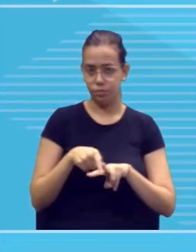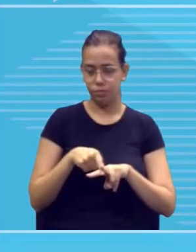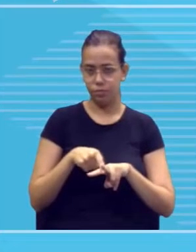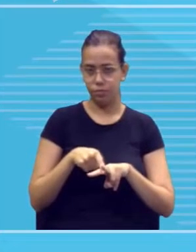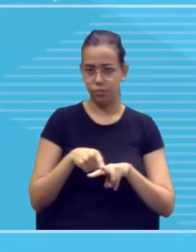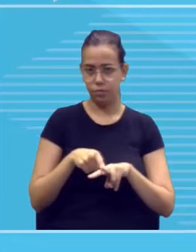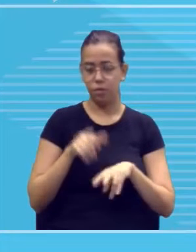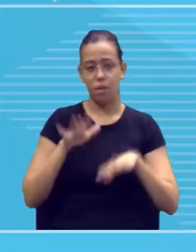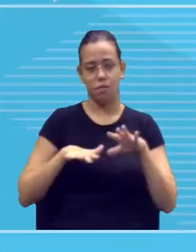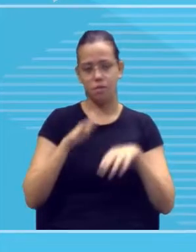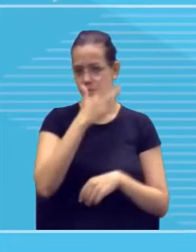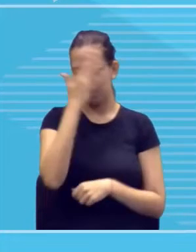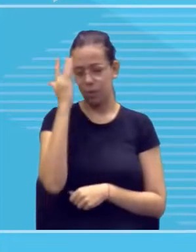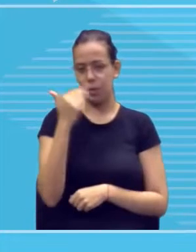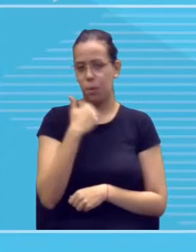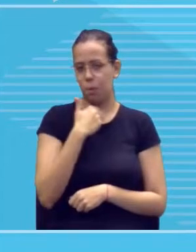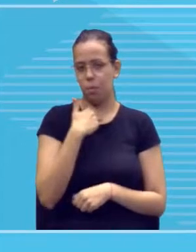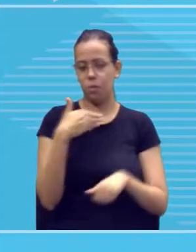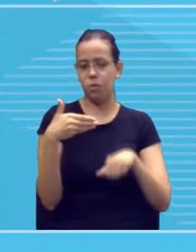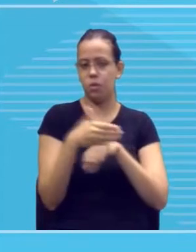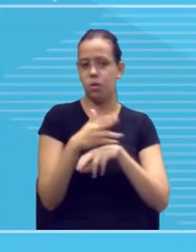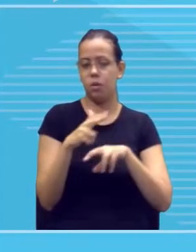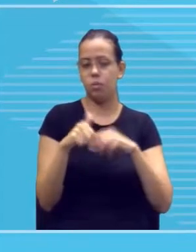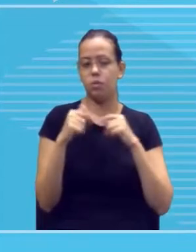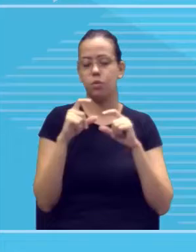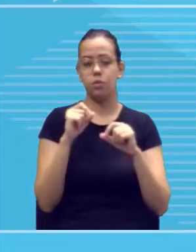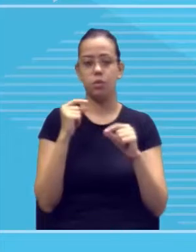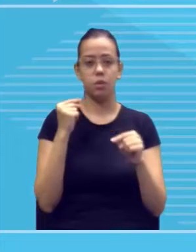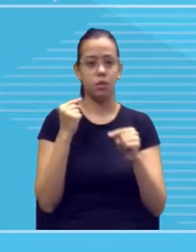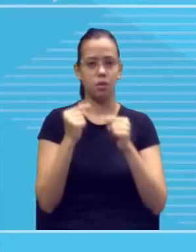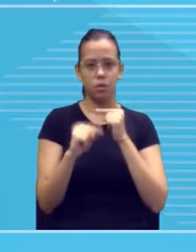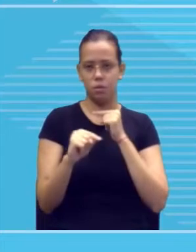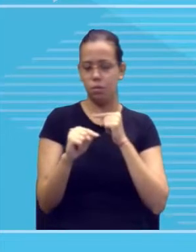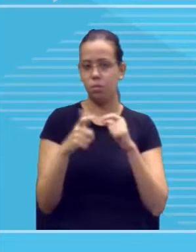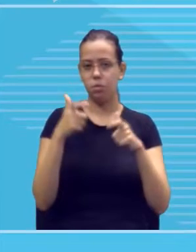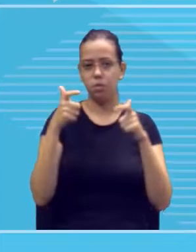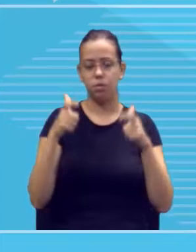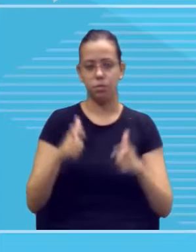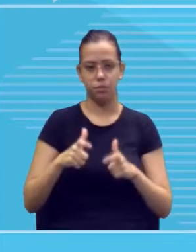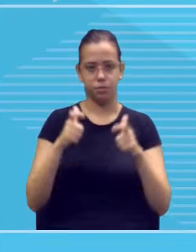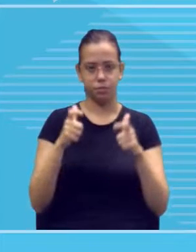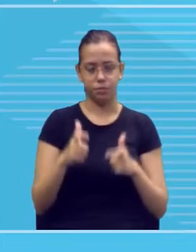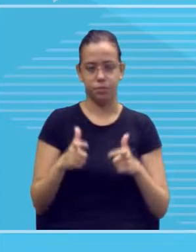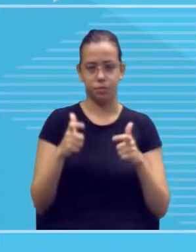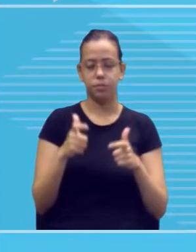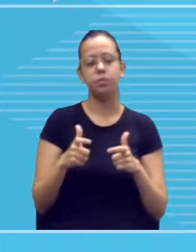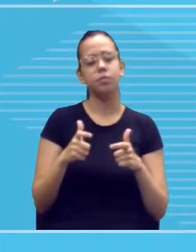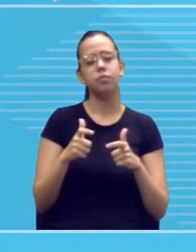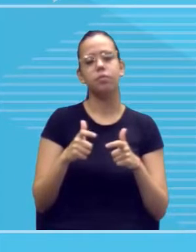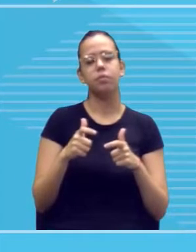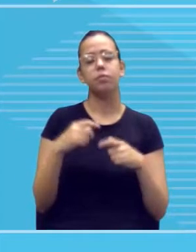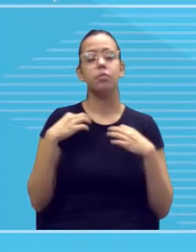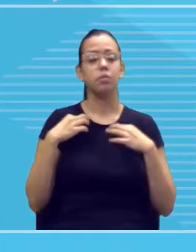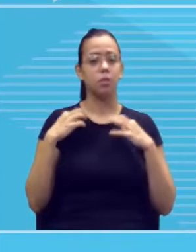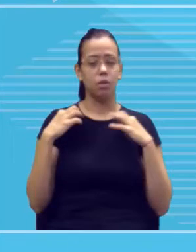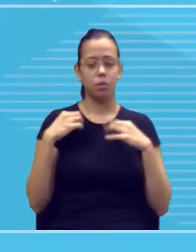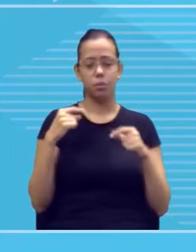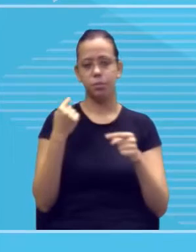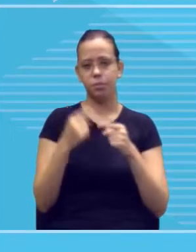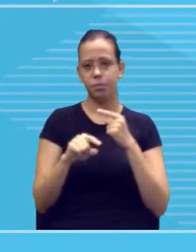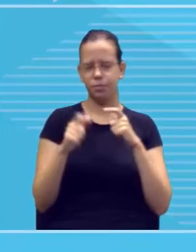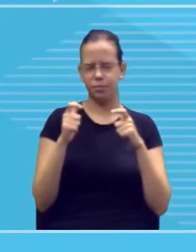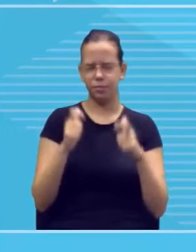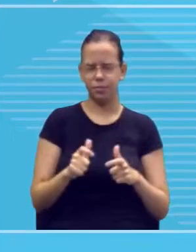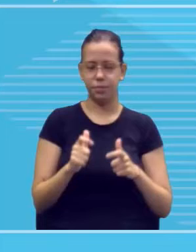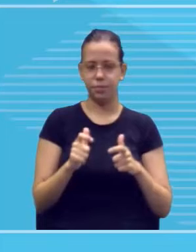por vezes essas pessoas não entram por quê Porque está incompatível o sua maneira de se vestir sua formalidade em se vestir